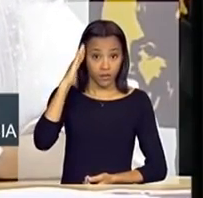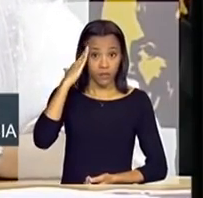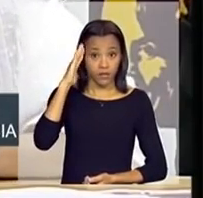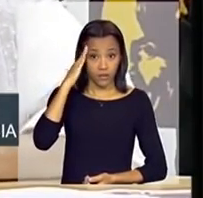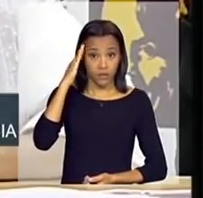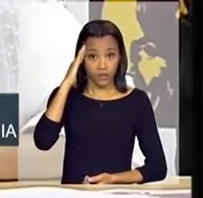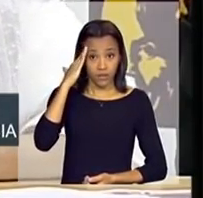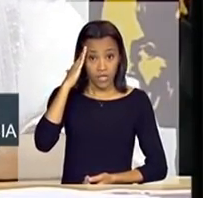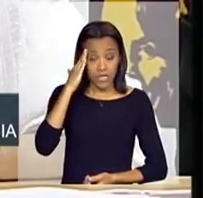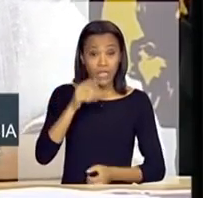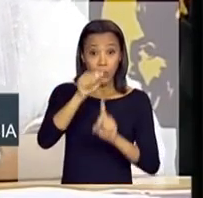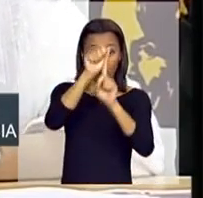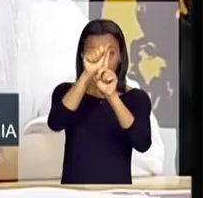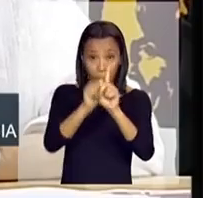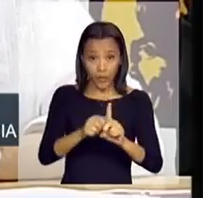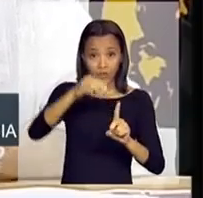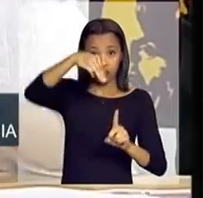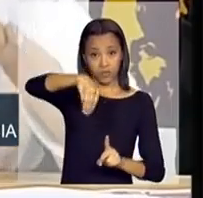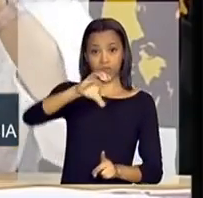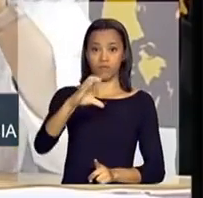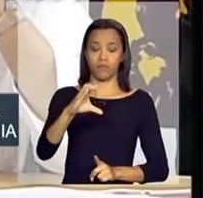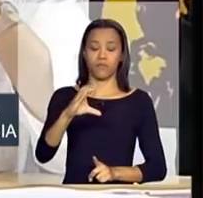que o mês de março